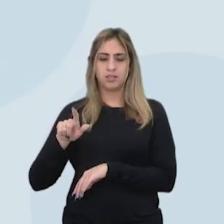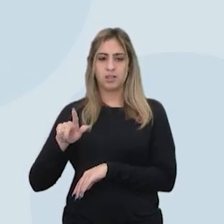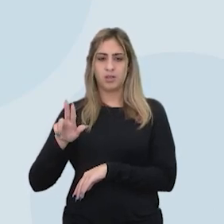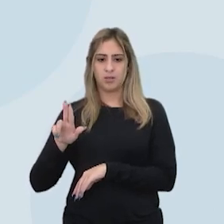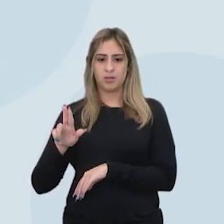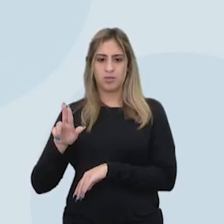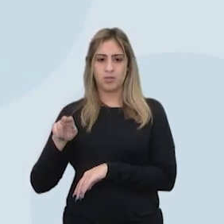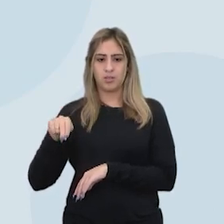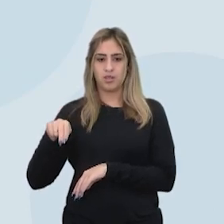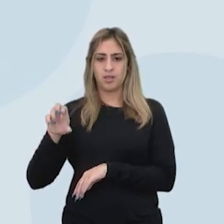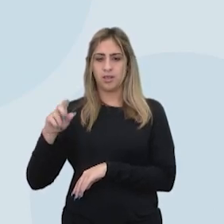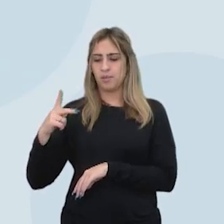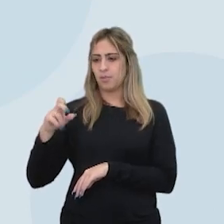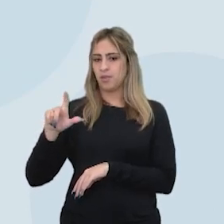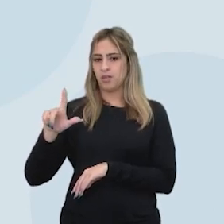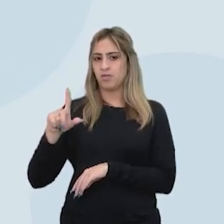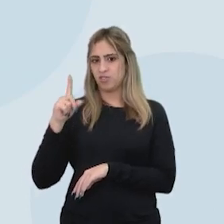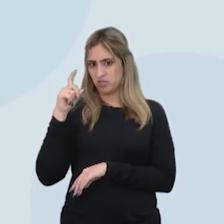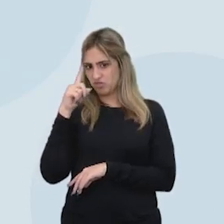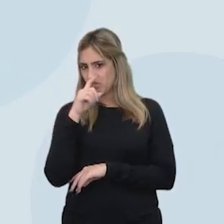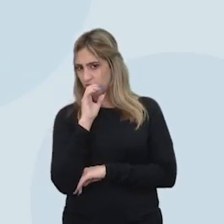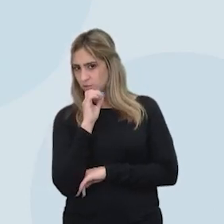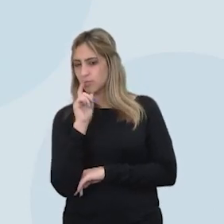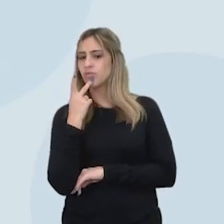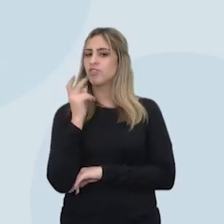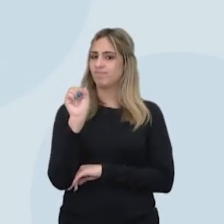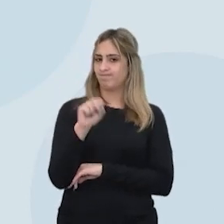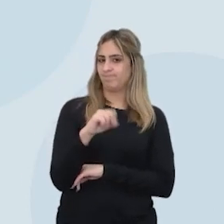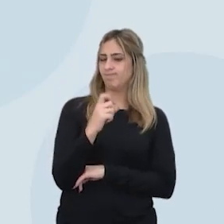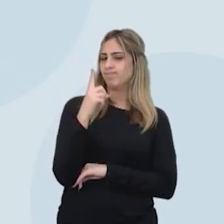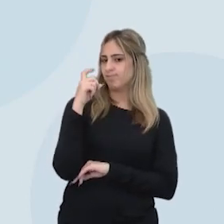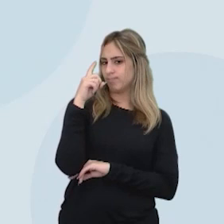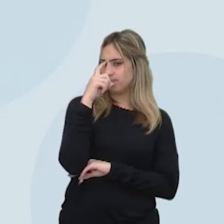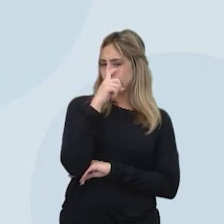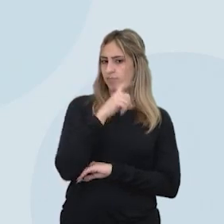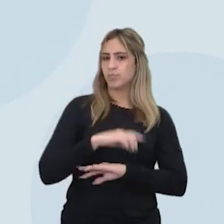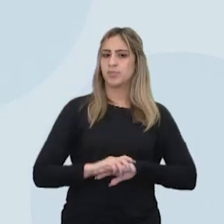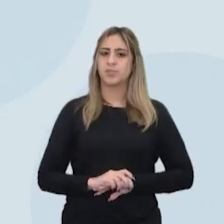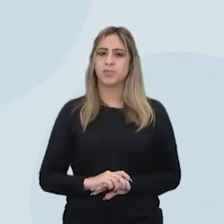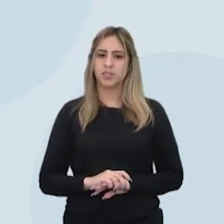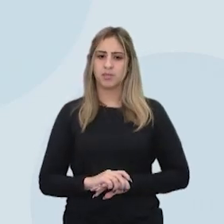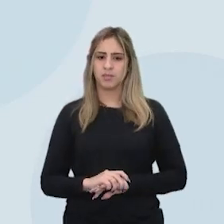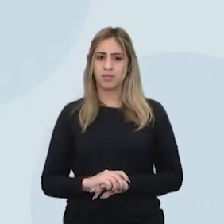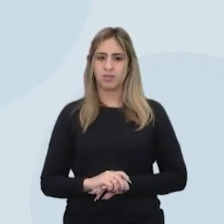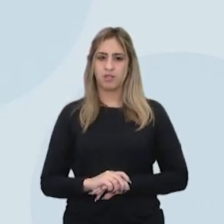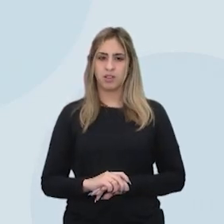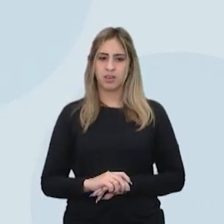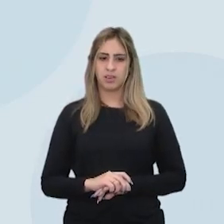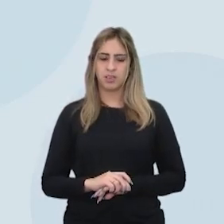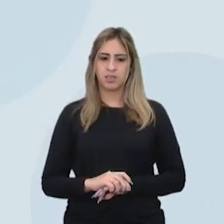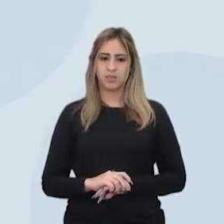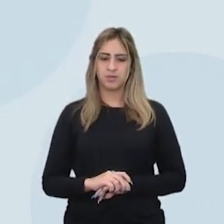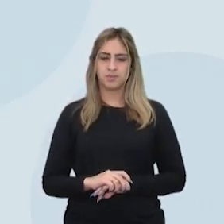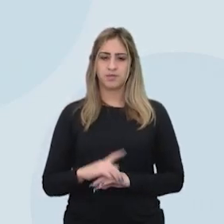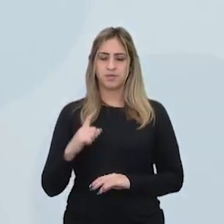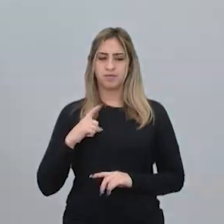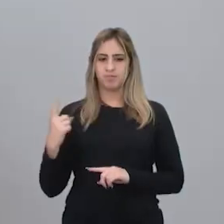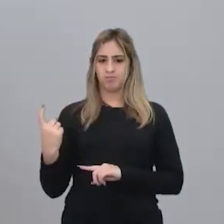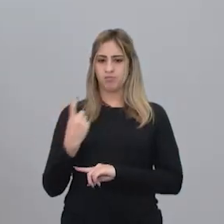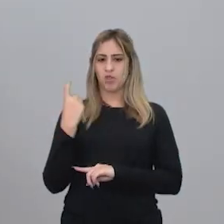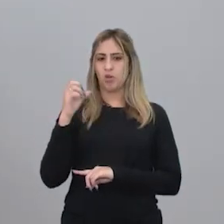Nepal. Foi difícil? Foi. Uma das dificuldades é que é uma montanha longa, né? Uma montanha